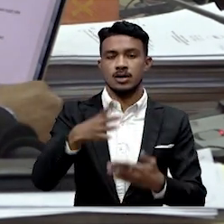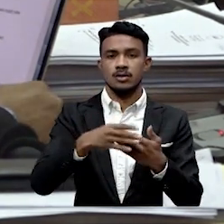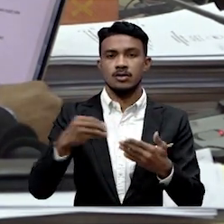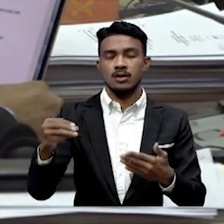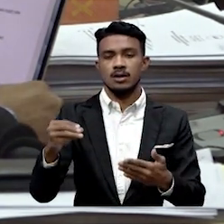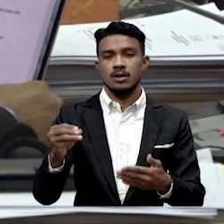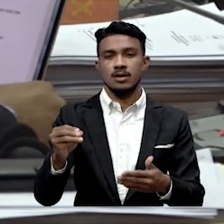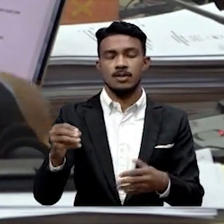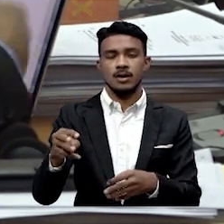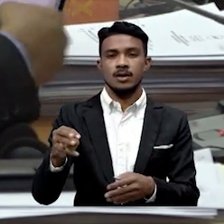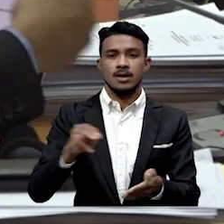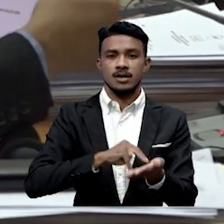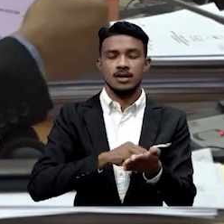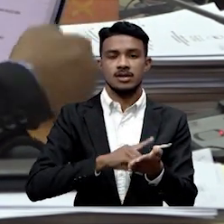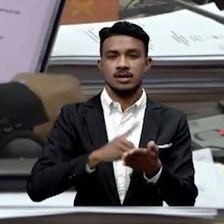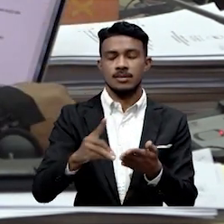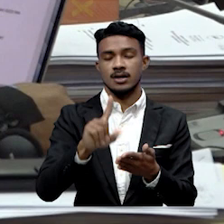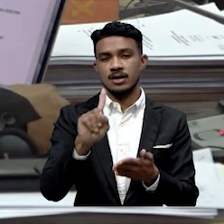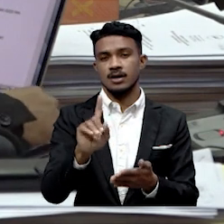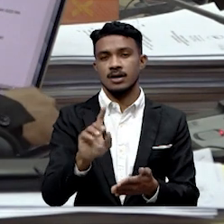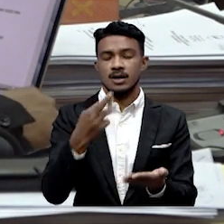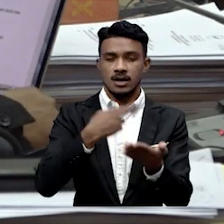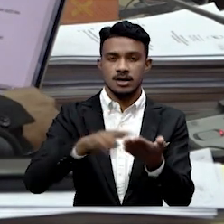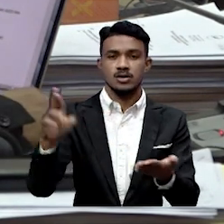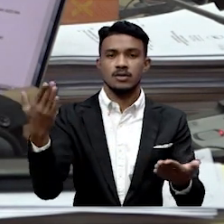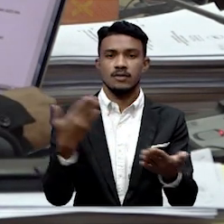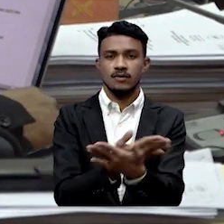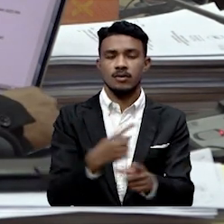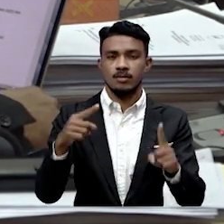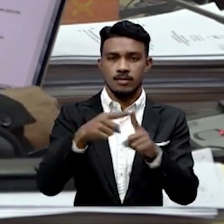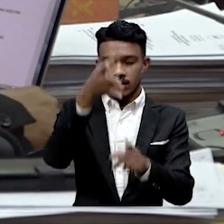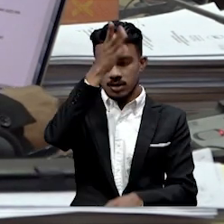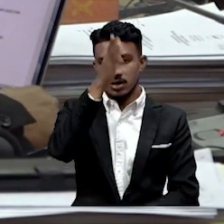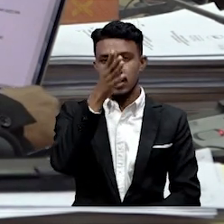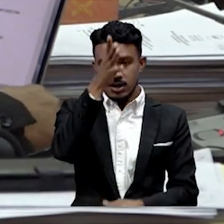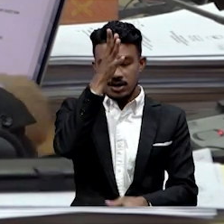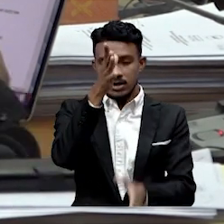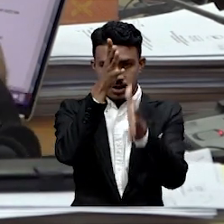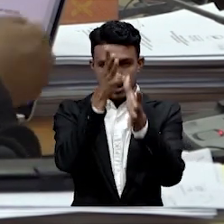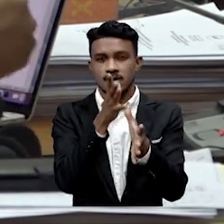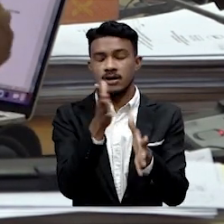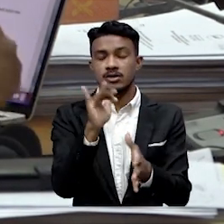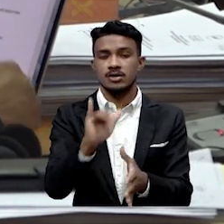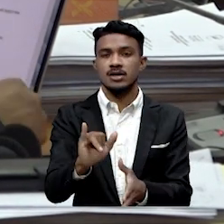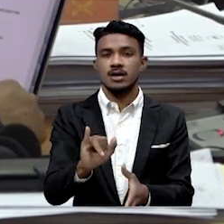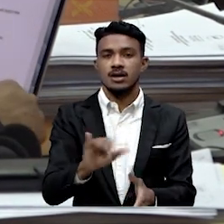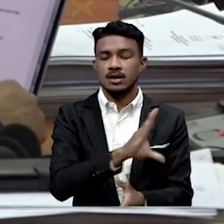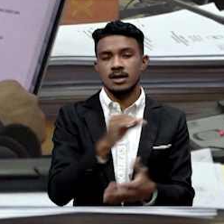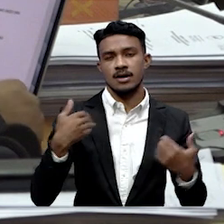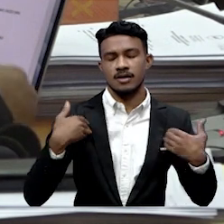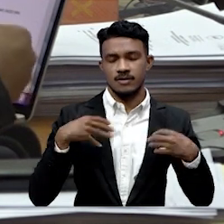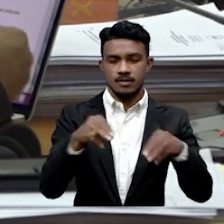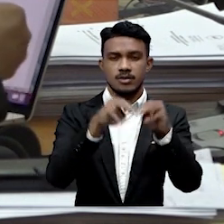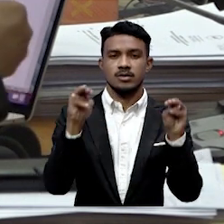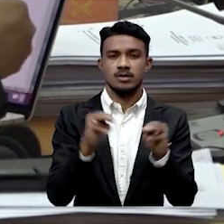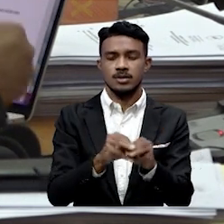então precisa ia resisto com filafali ba itani dozu sira a honi ministério relevante ho direção sirne beke munisipi ten